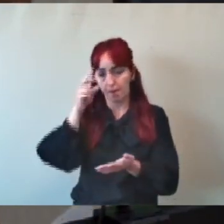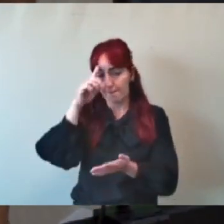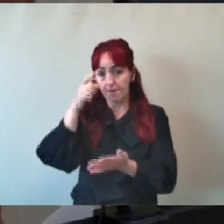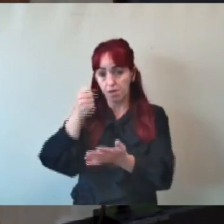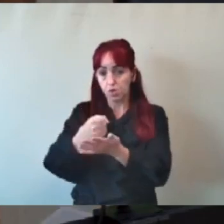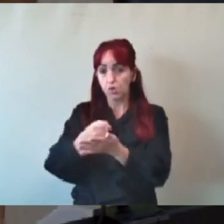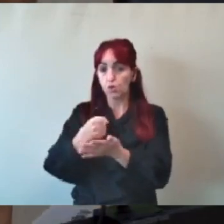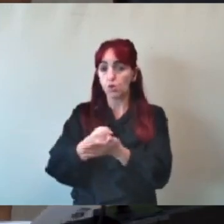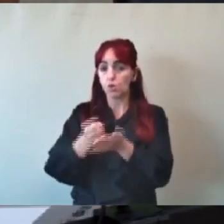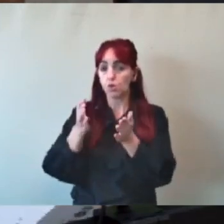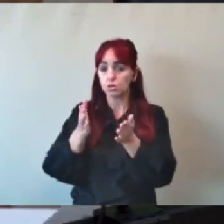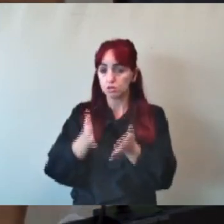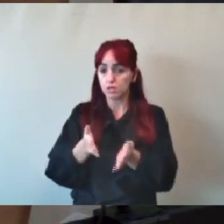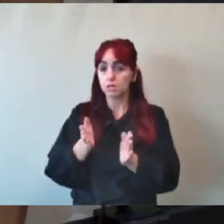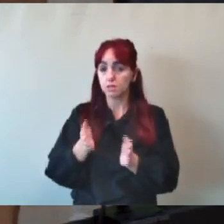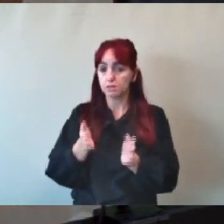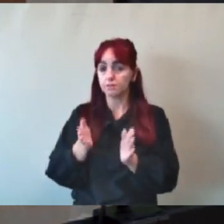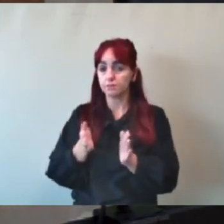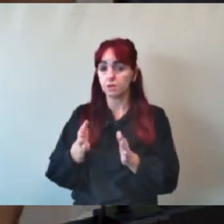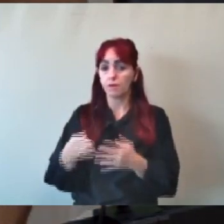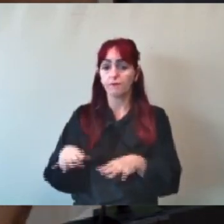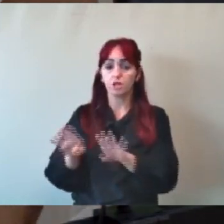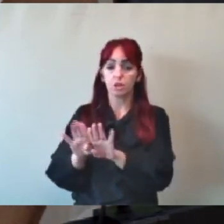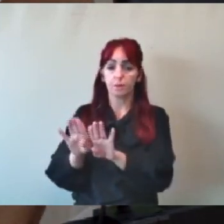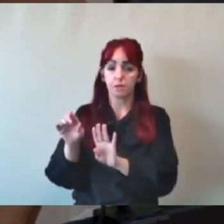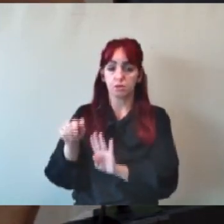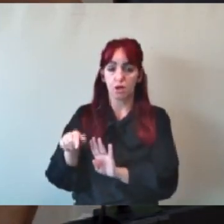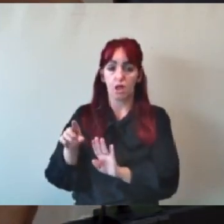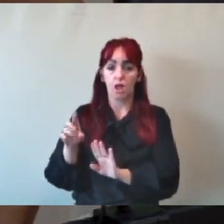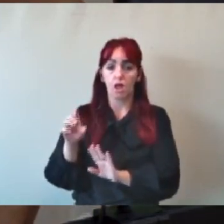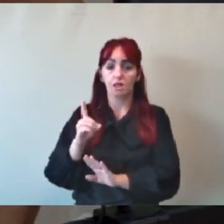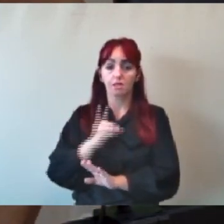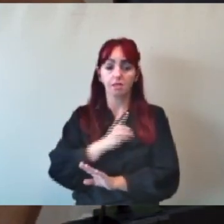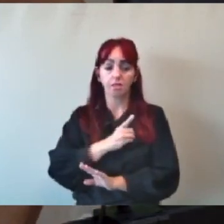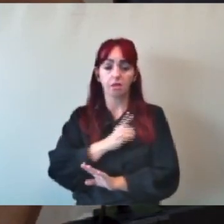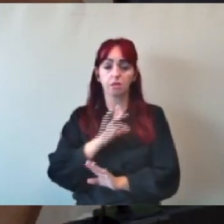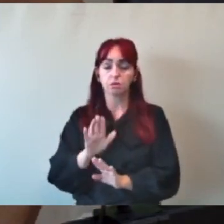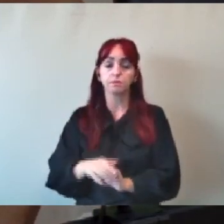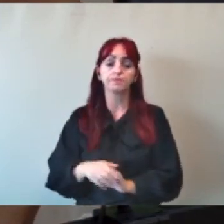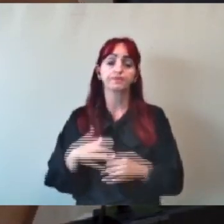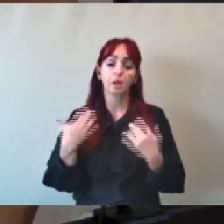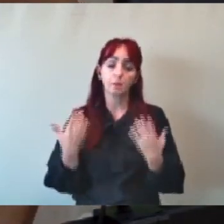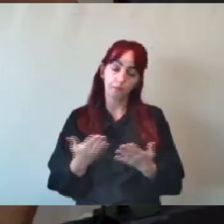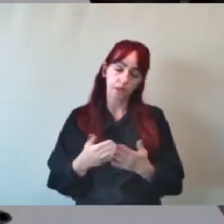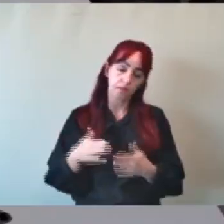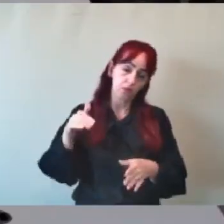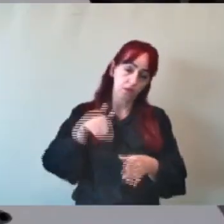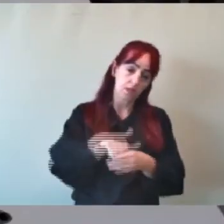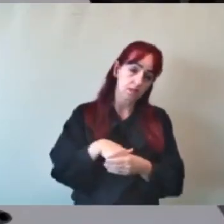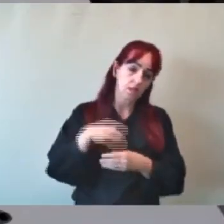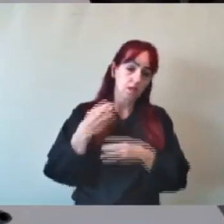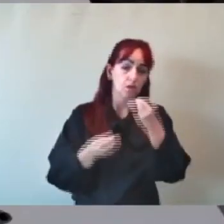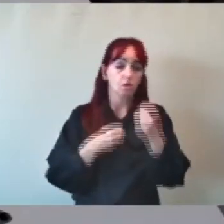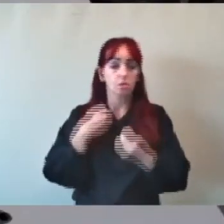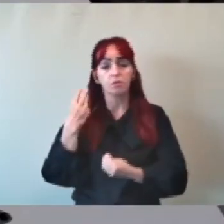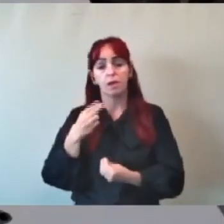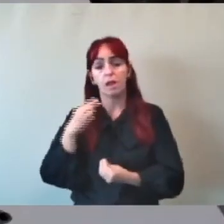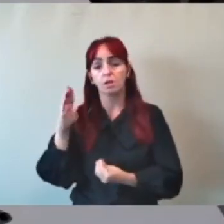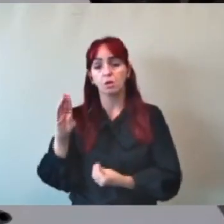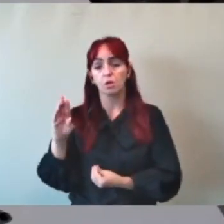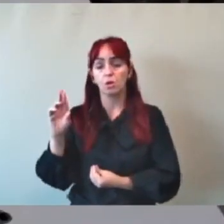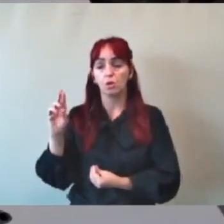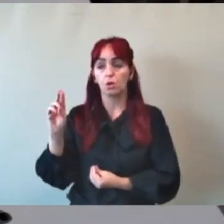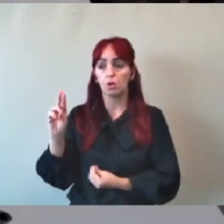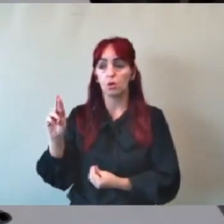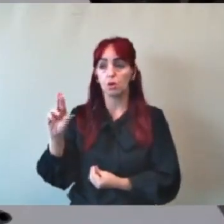já até determinou aí o fechamento. Mas vamos colocar em votação. Como voto, vereador Braulio Lara? De acordo. Vereador